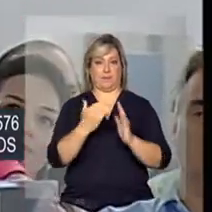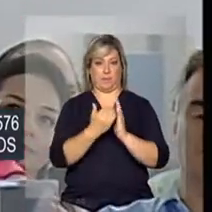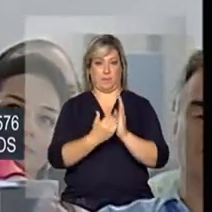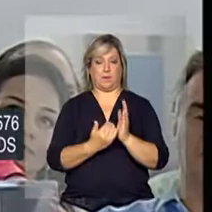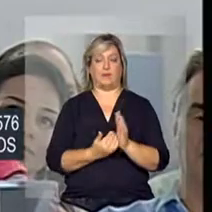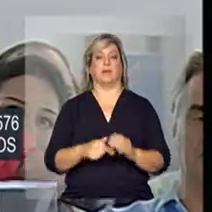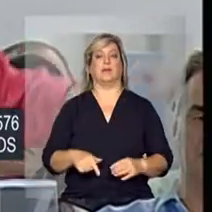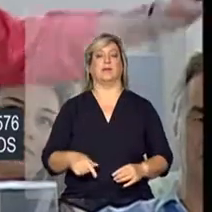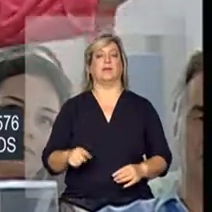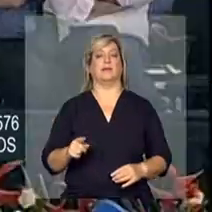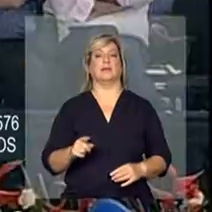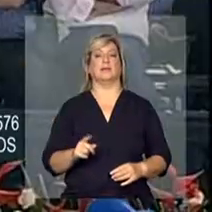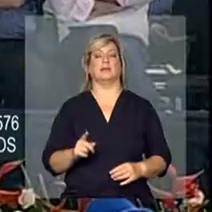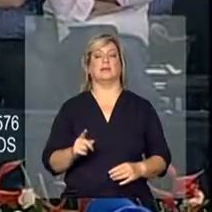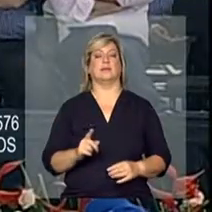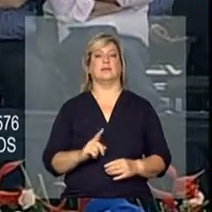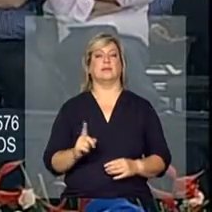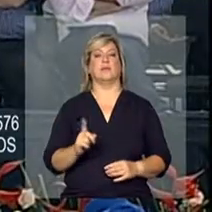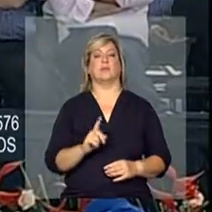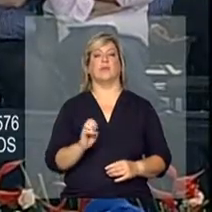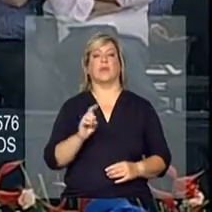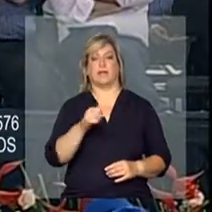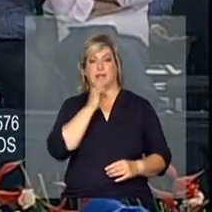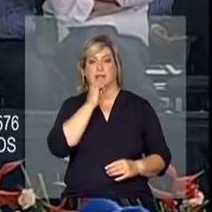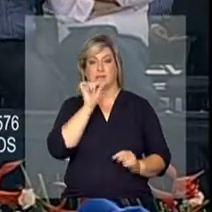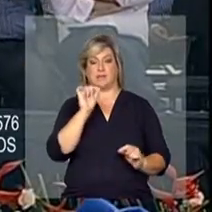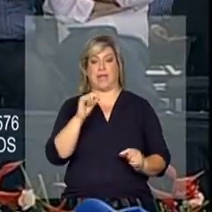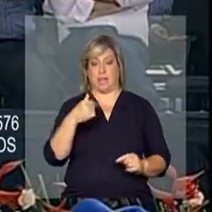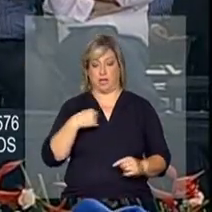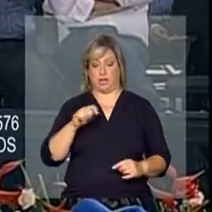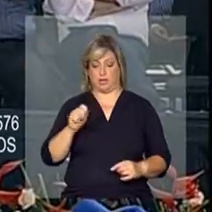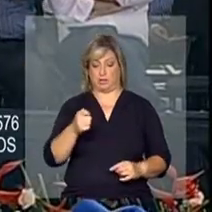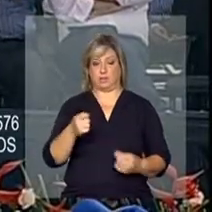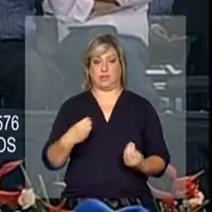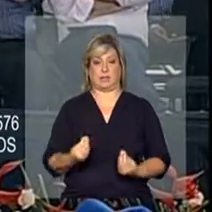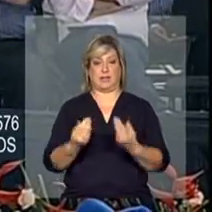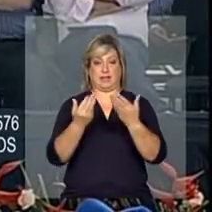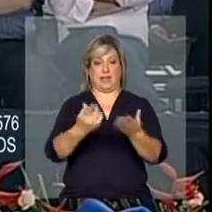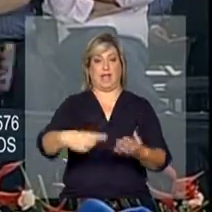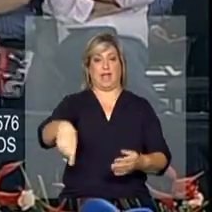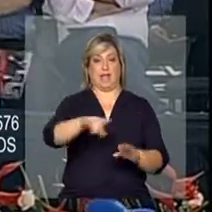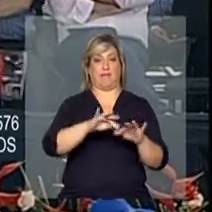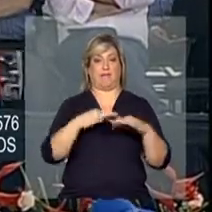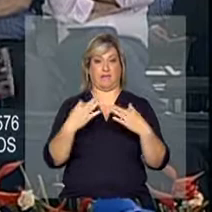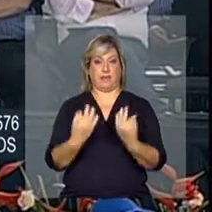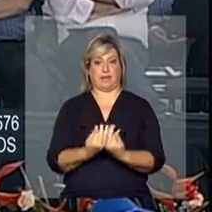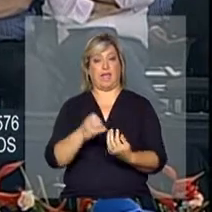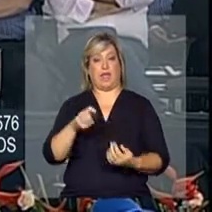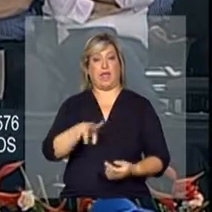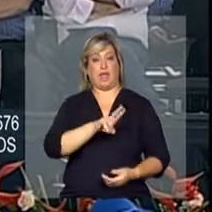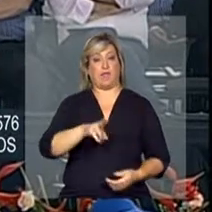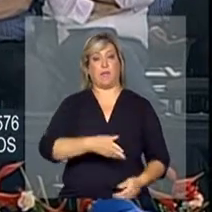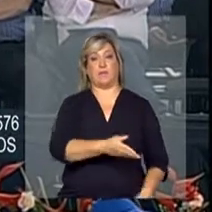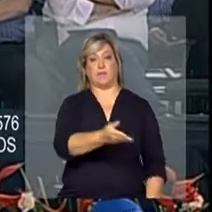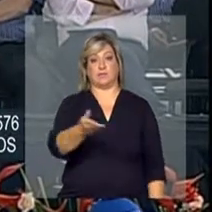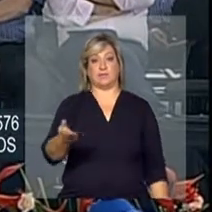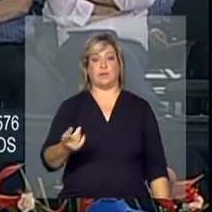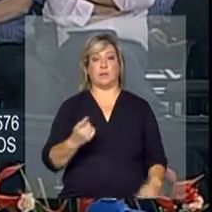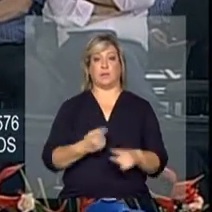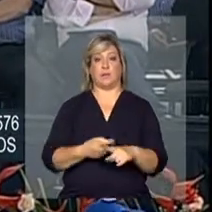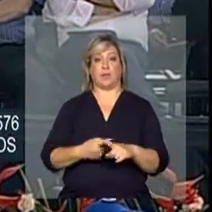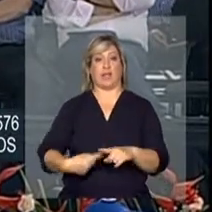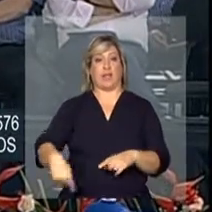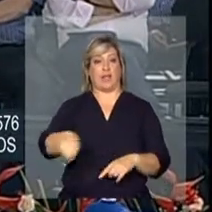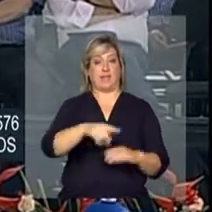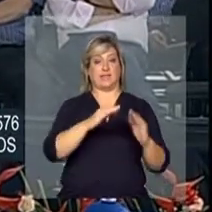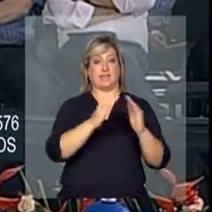não é. Eu estou entregando a chave aqui para essas famílias em nome de vocês. Porque essas